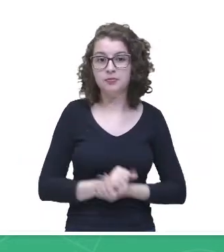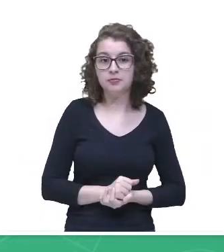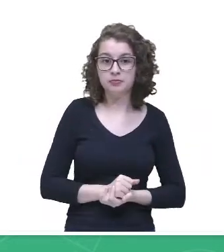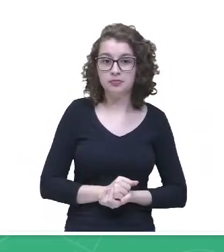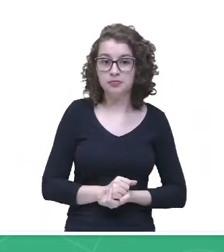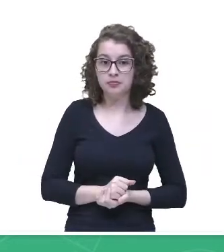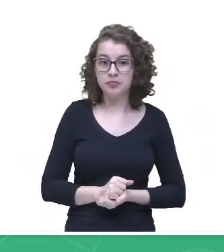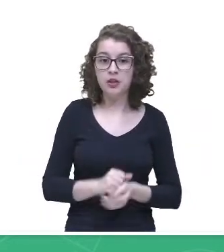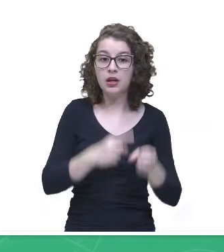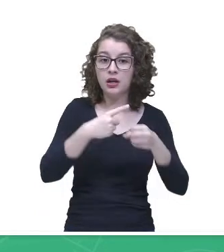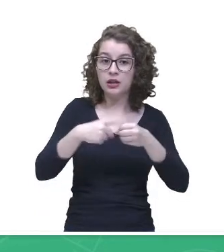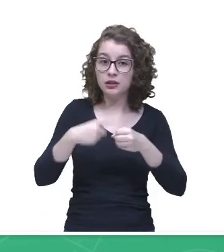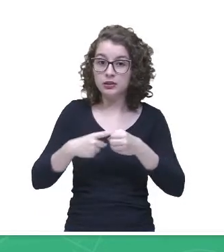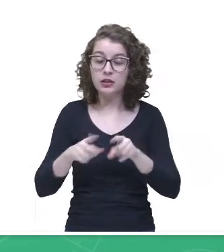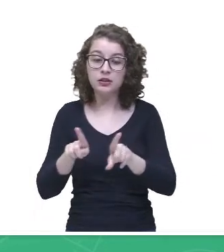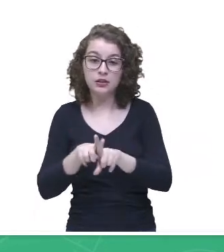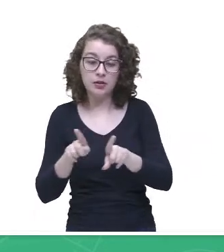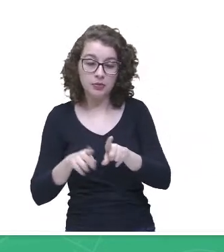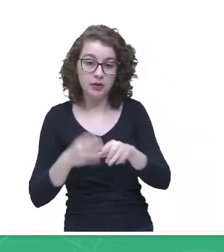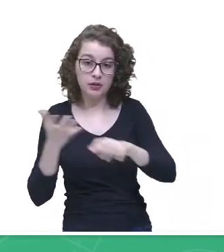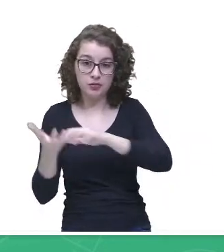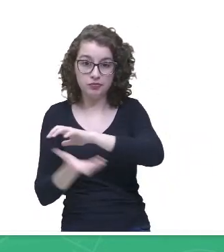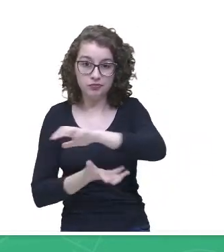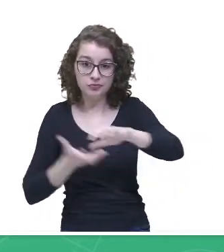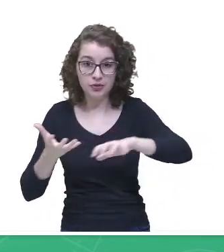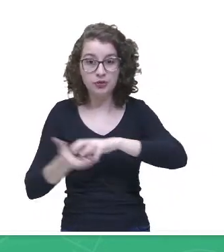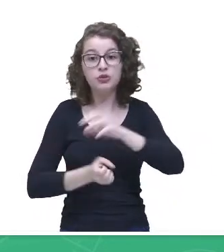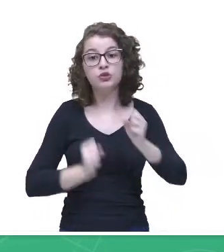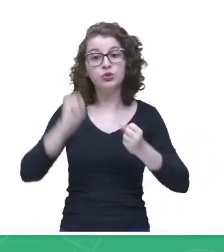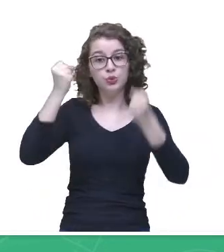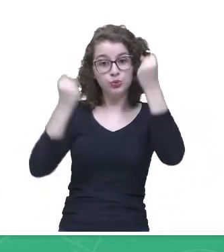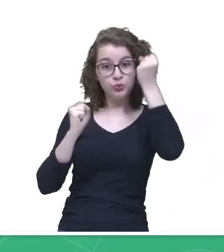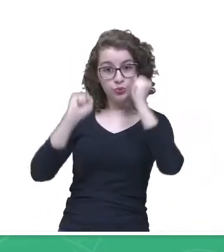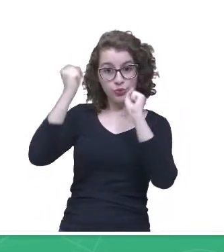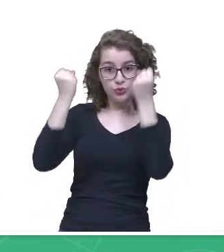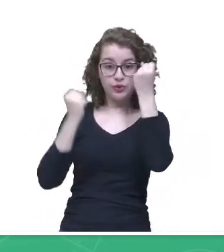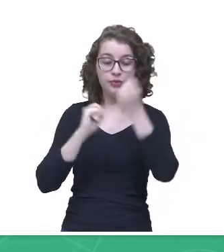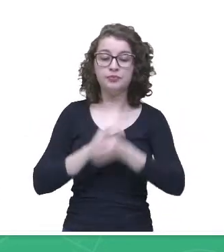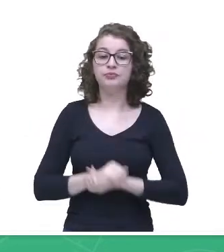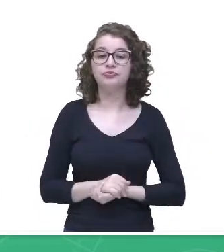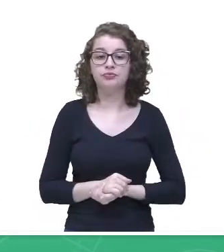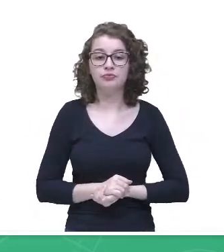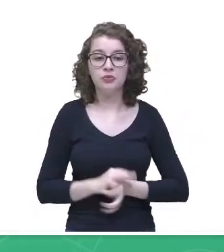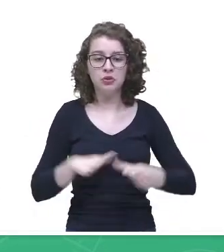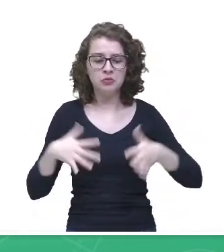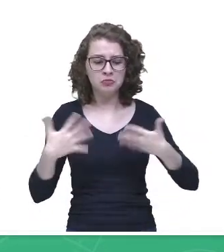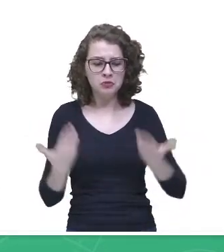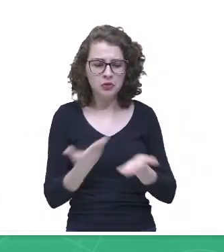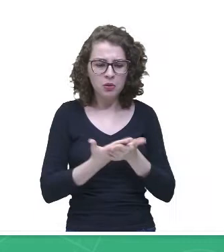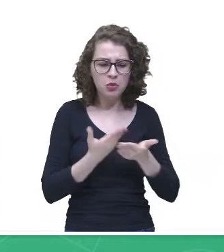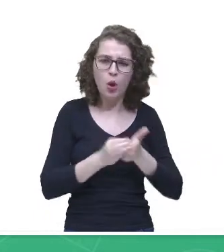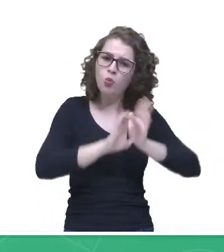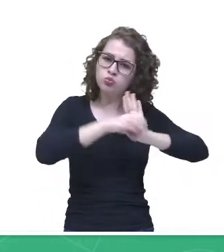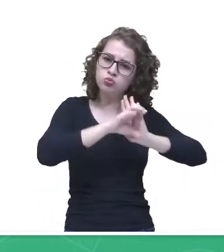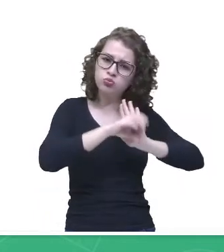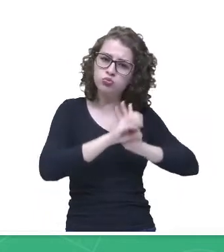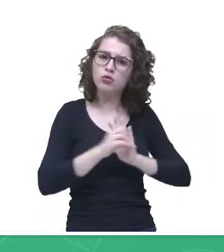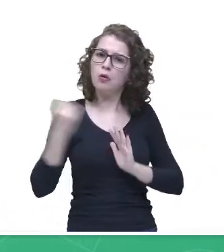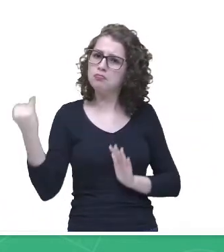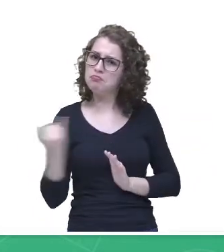a cidade e a revolução industrial. Ou seja, a gente vai estudar aí conceitos muito